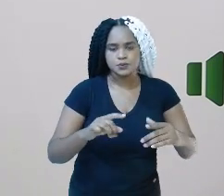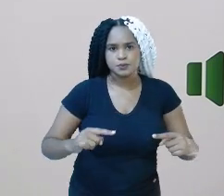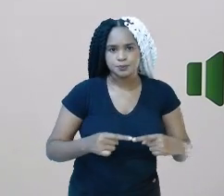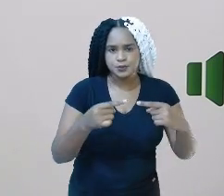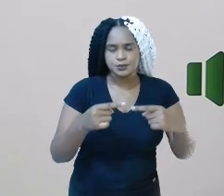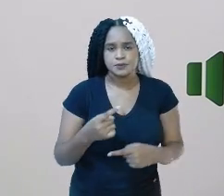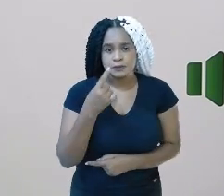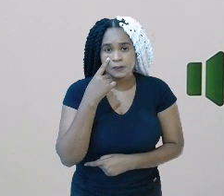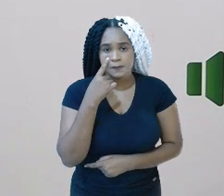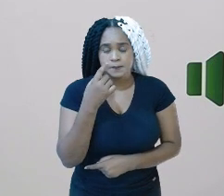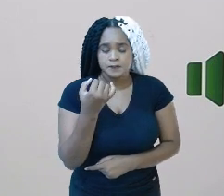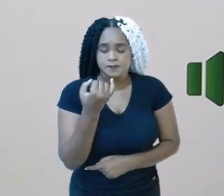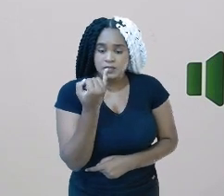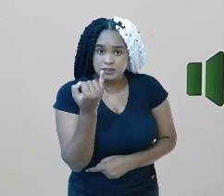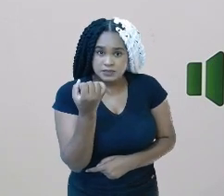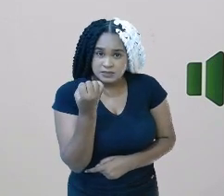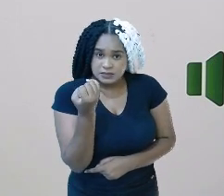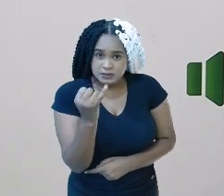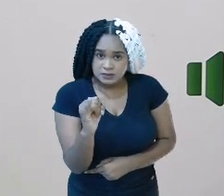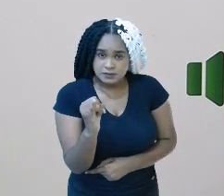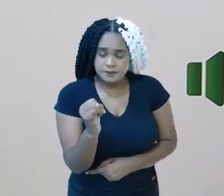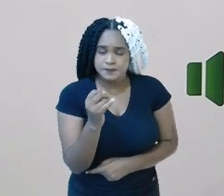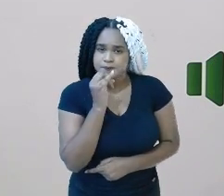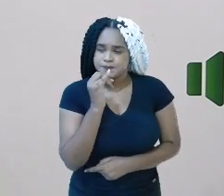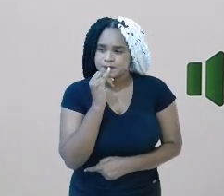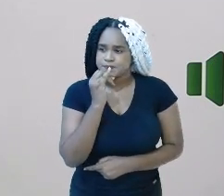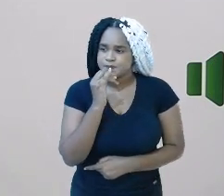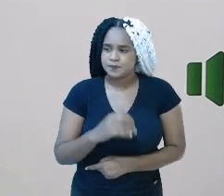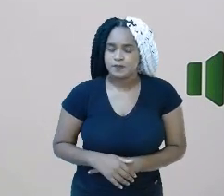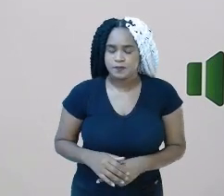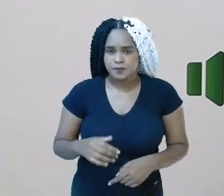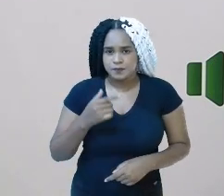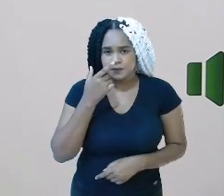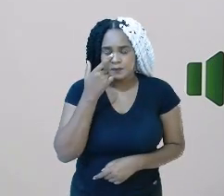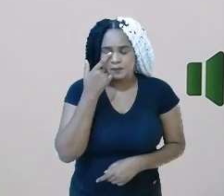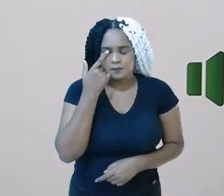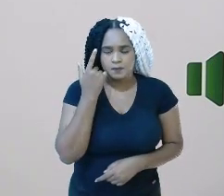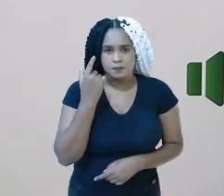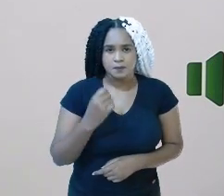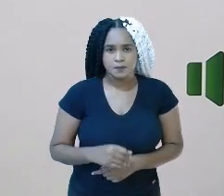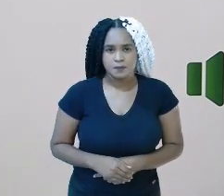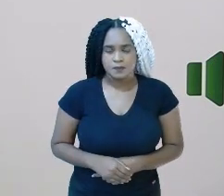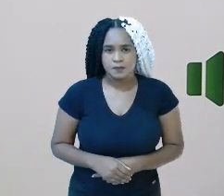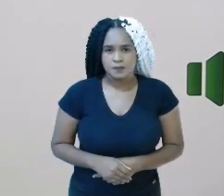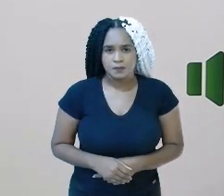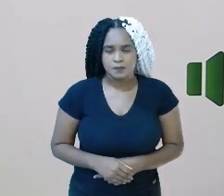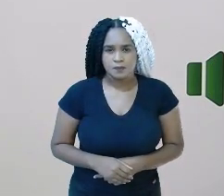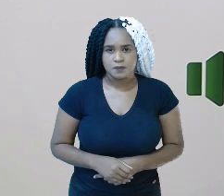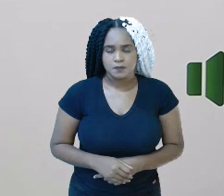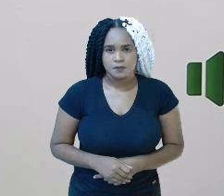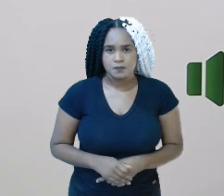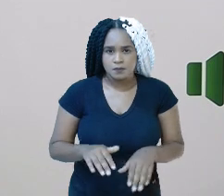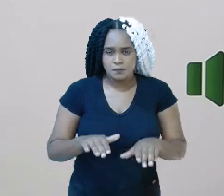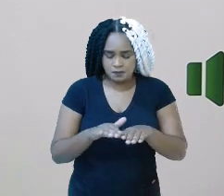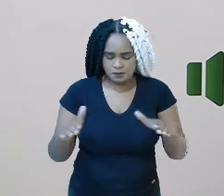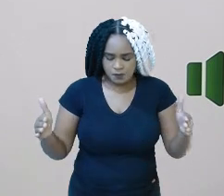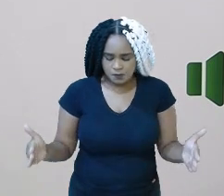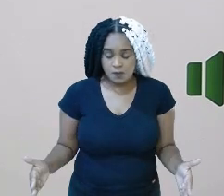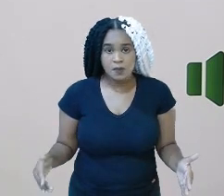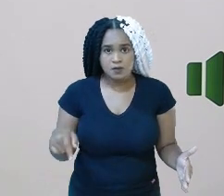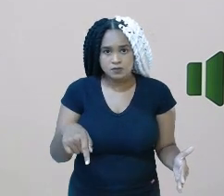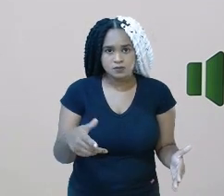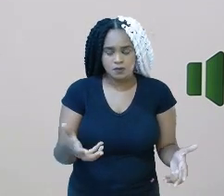eu quiser medir o tamanho da minha mesa, eu provavelmente